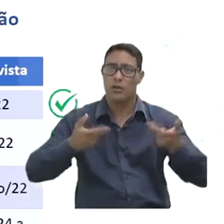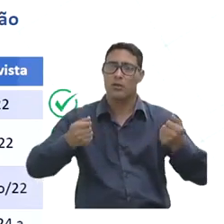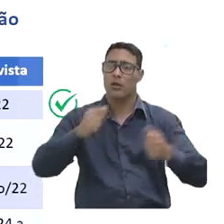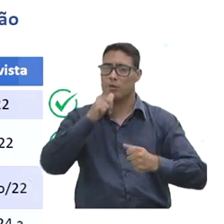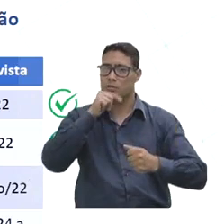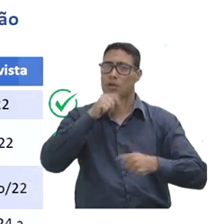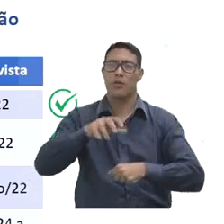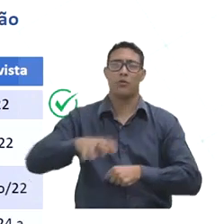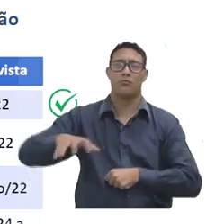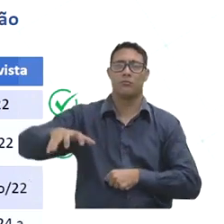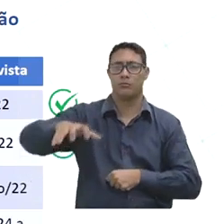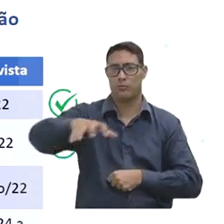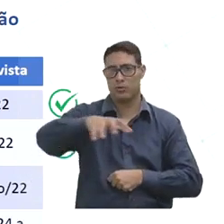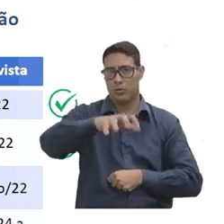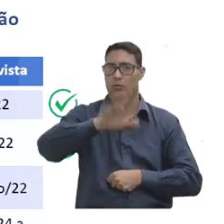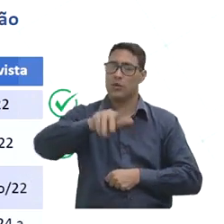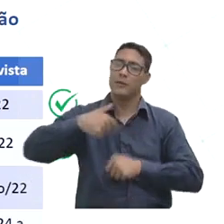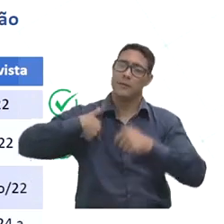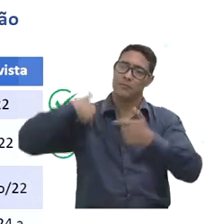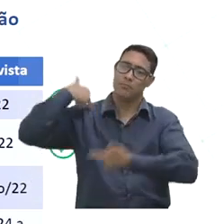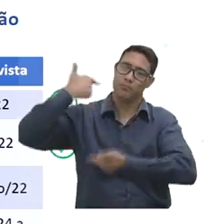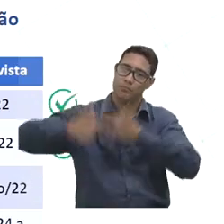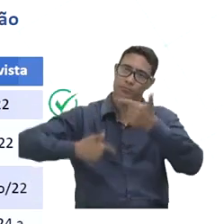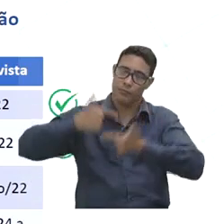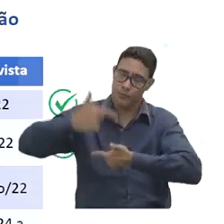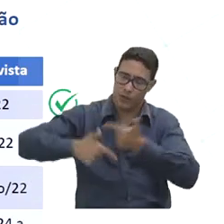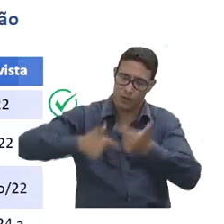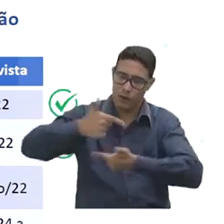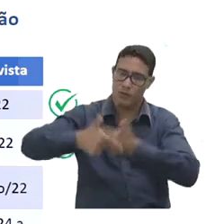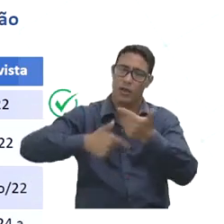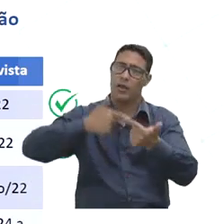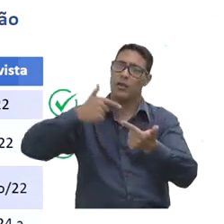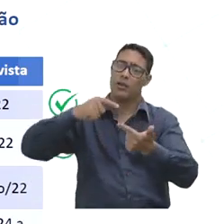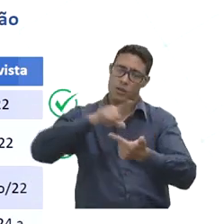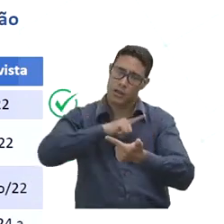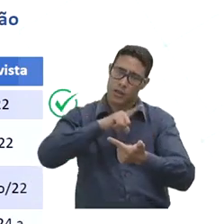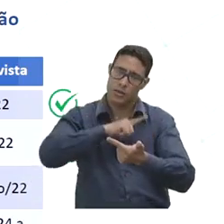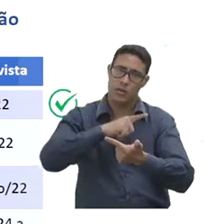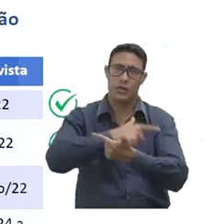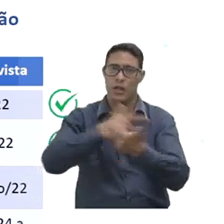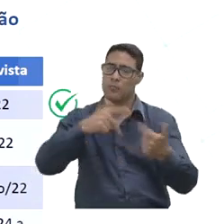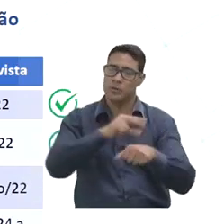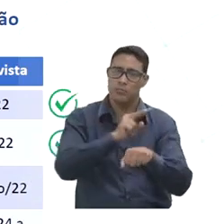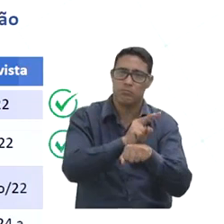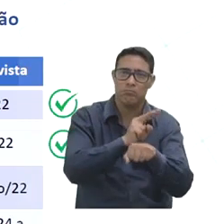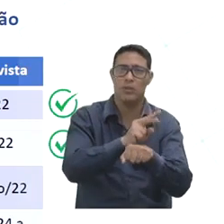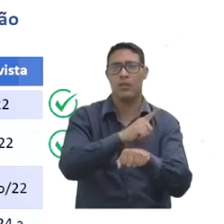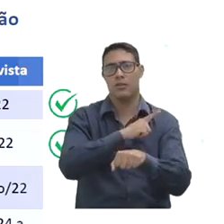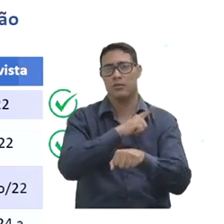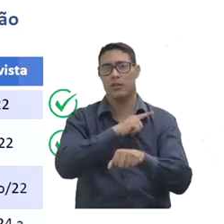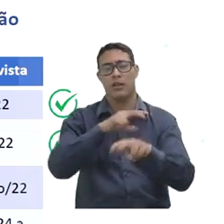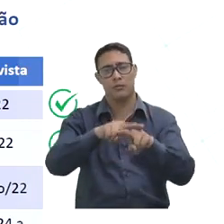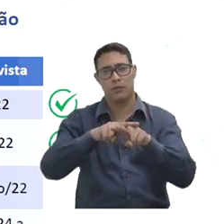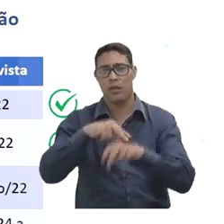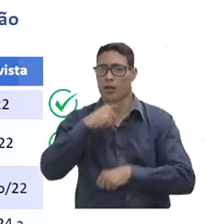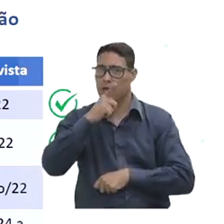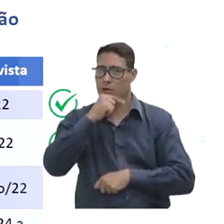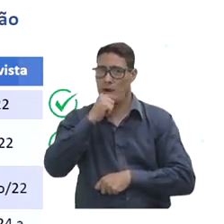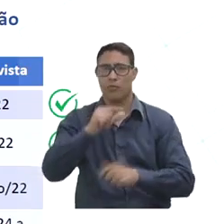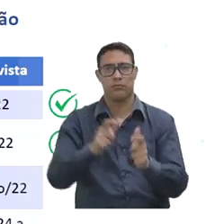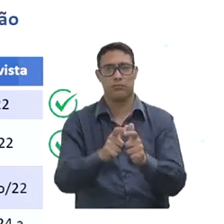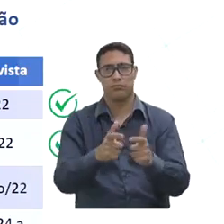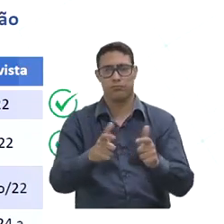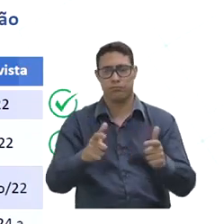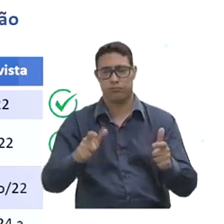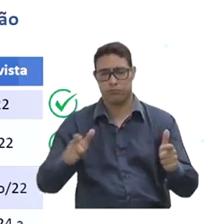uma dessas regiões é um trabalho que tem sido conduzido a gente tem uma grande expectativa uma vez que a demanda de água aumenta e